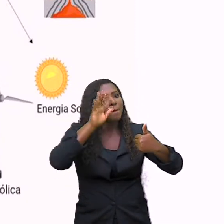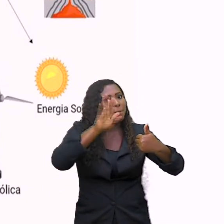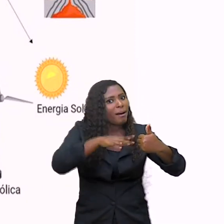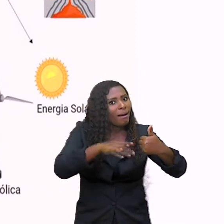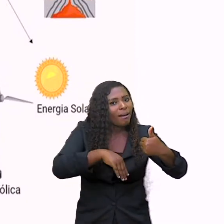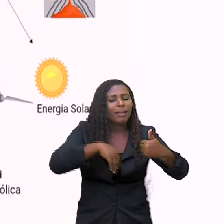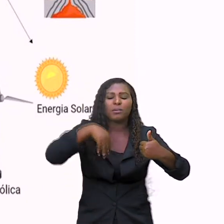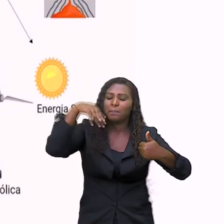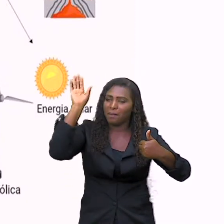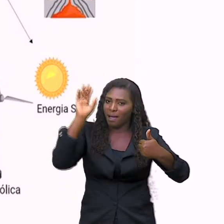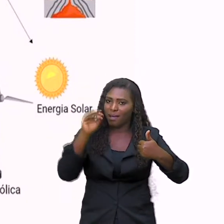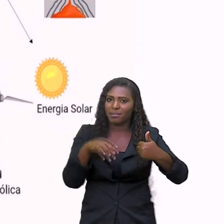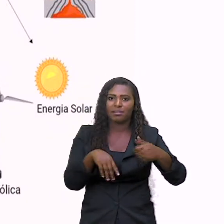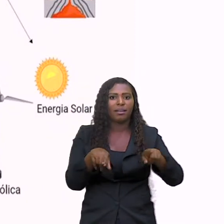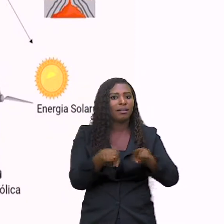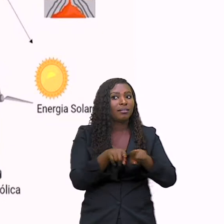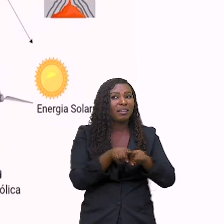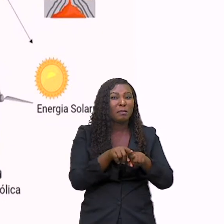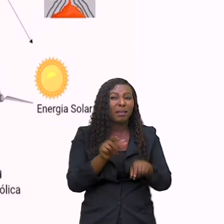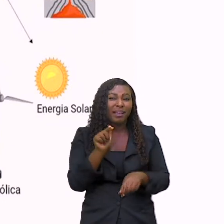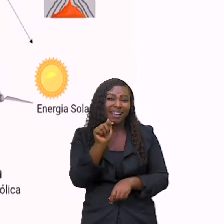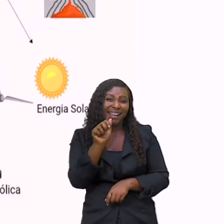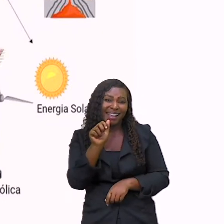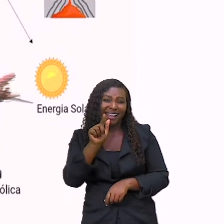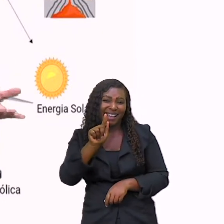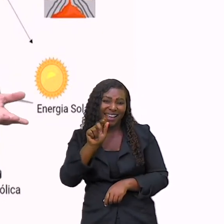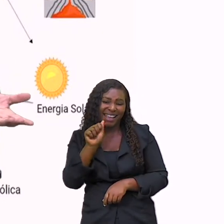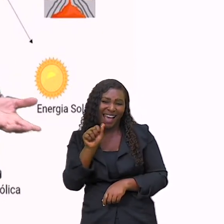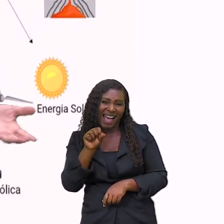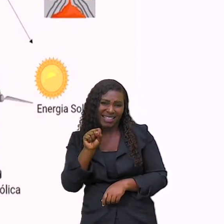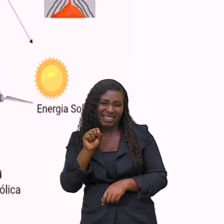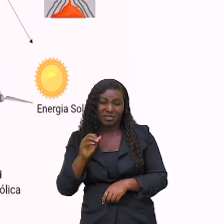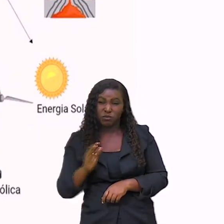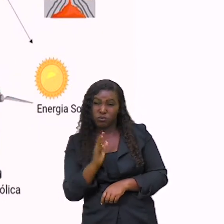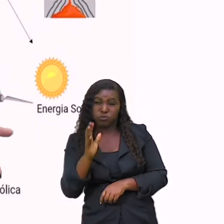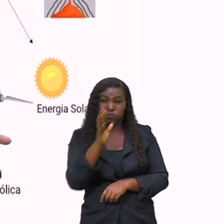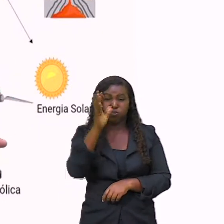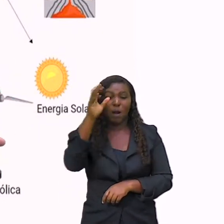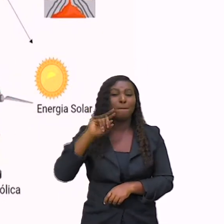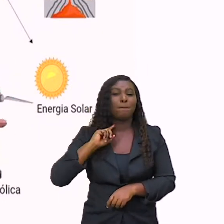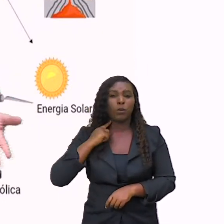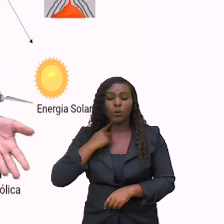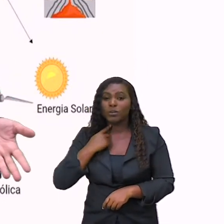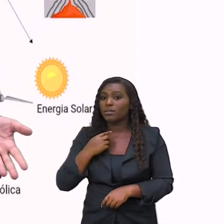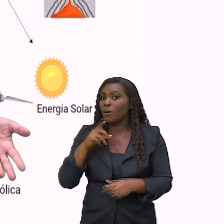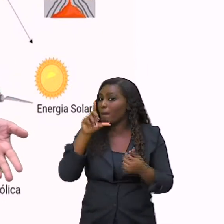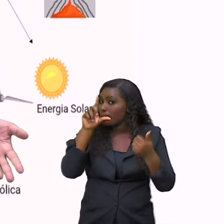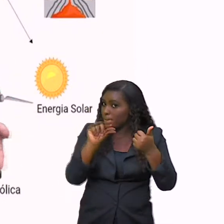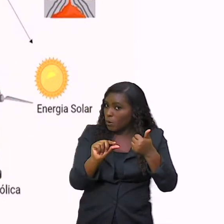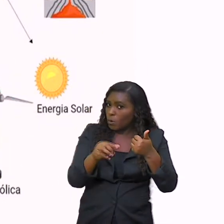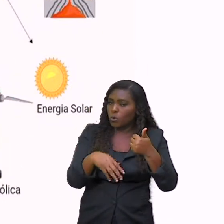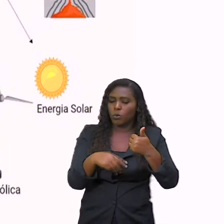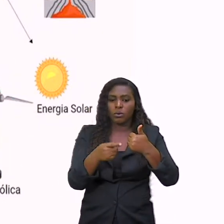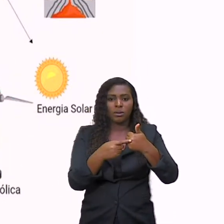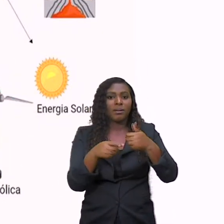para efeito estufa é pouca, o desmatamento e grandes plantações de